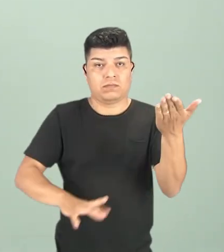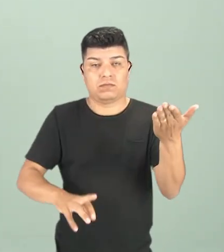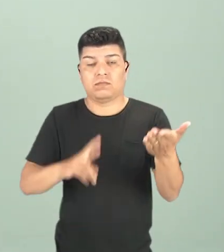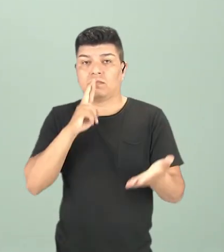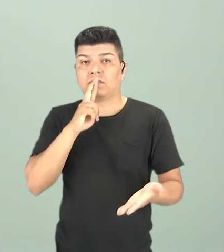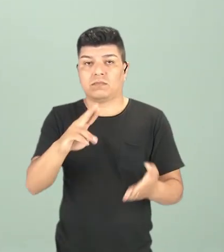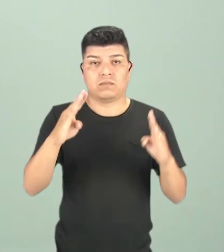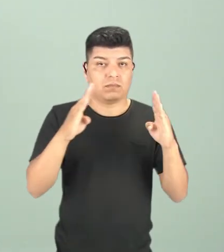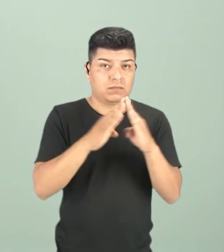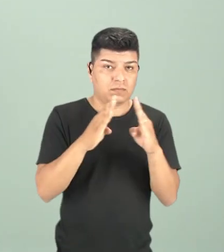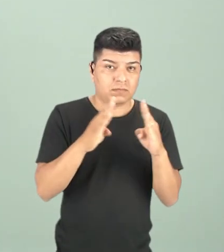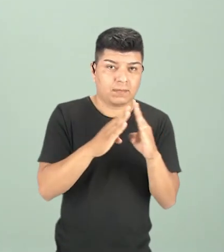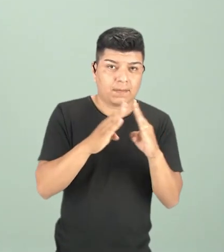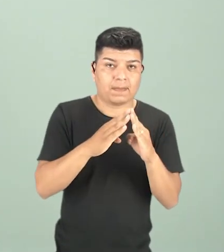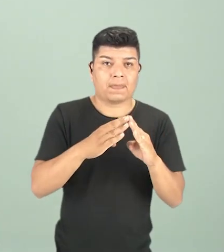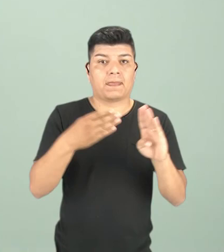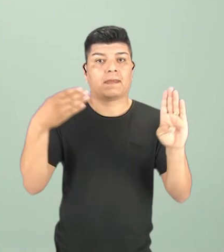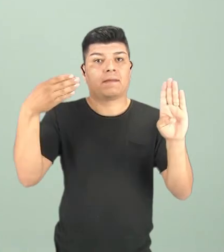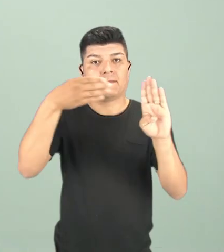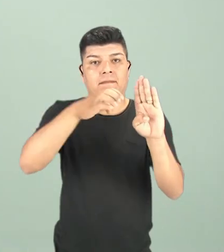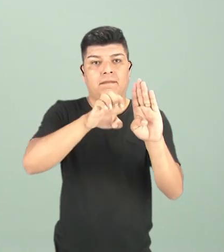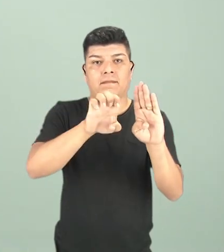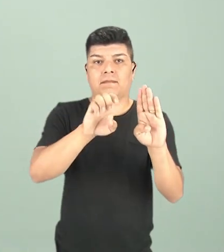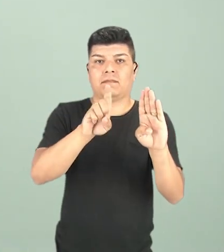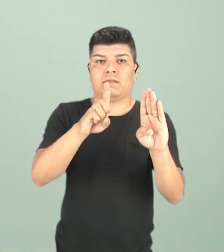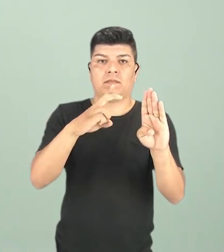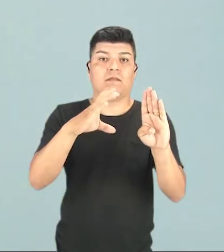vocês resolverem em casa. Acesse a nossa